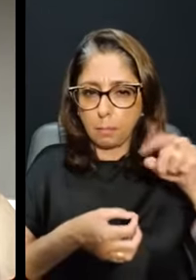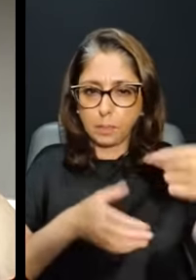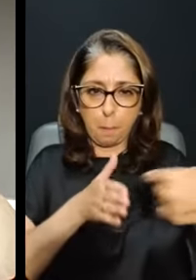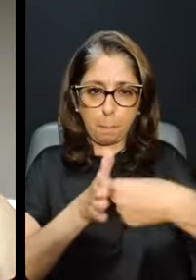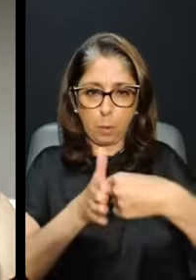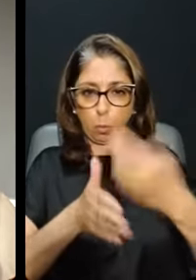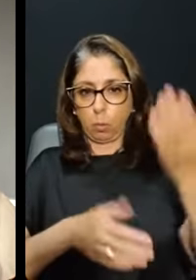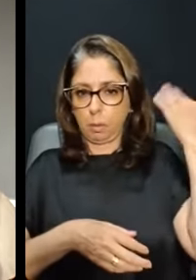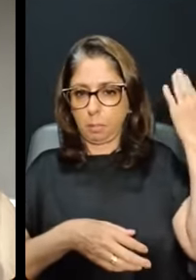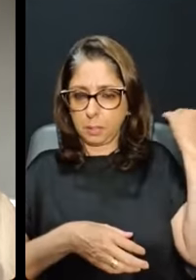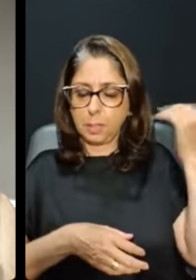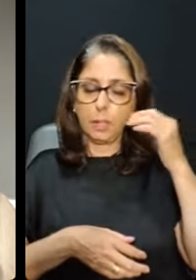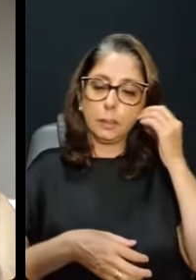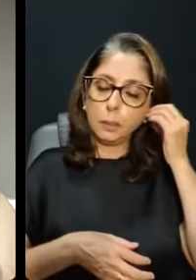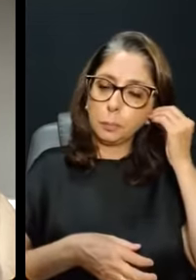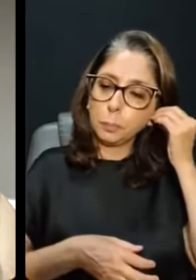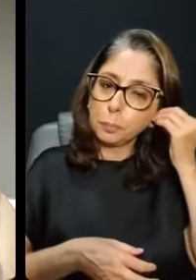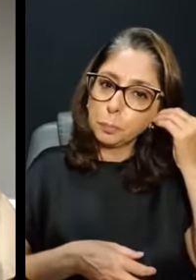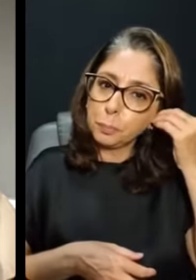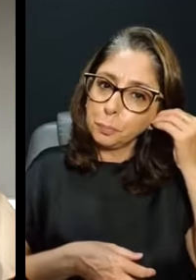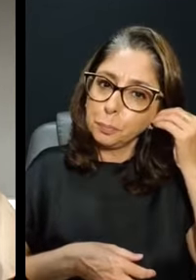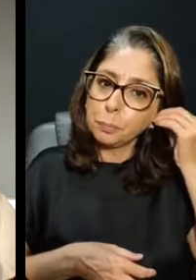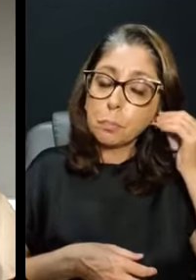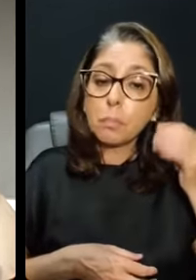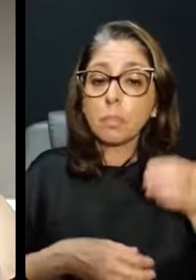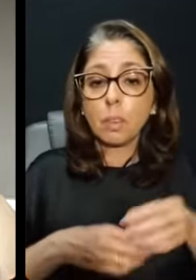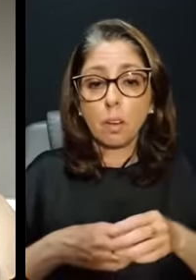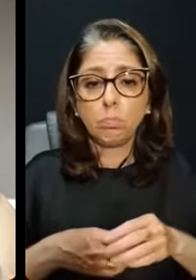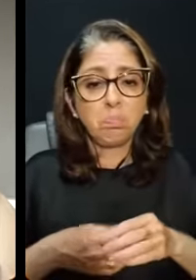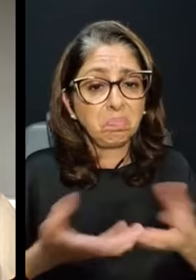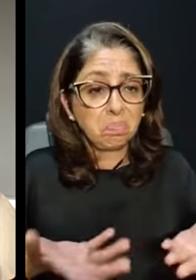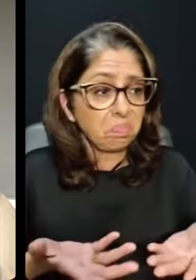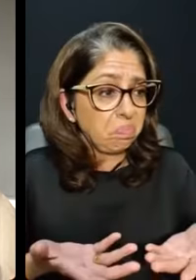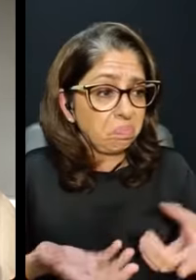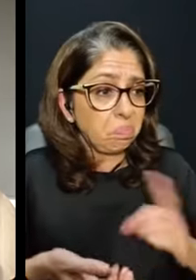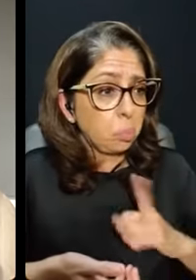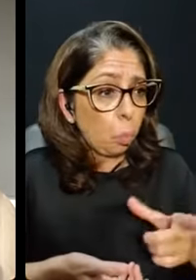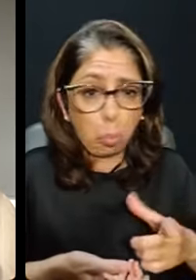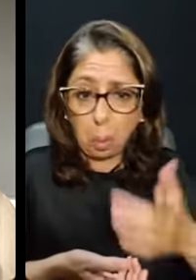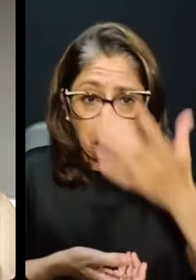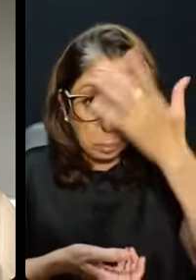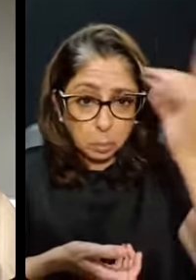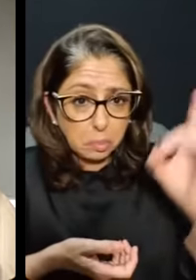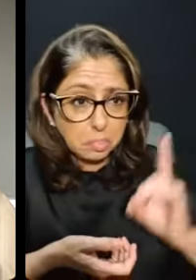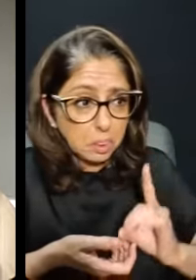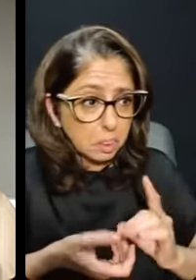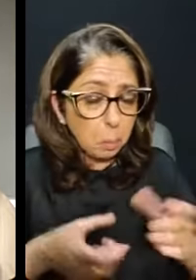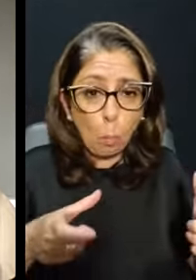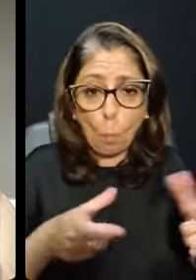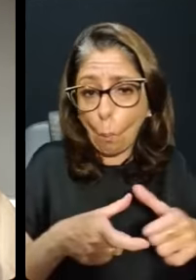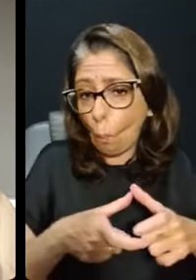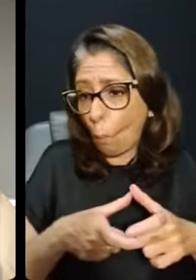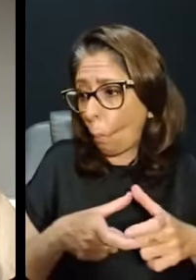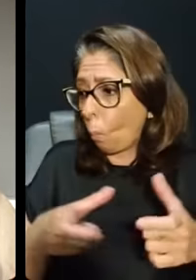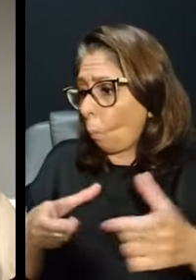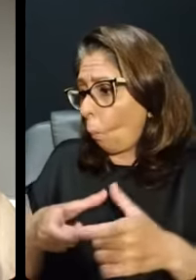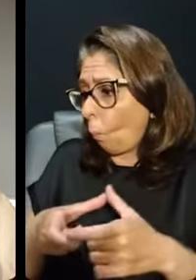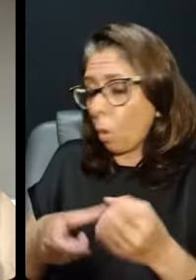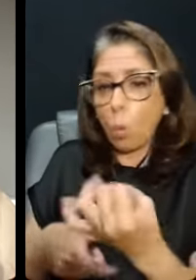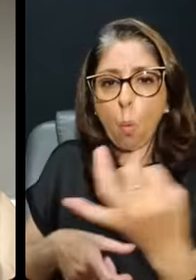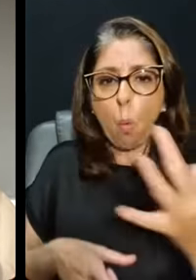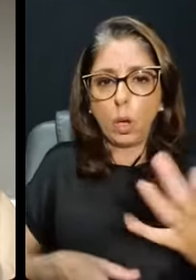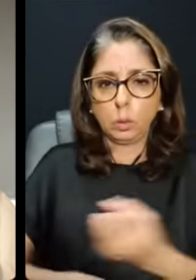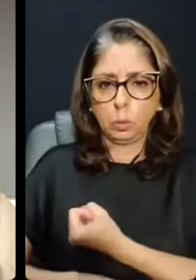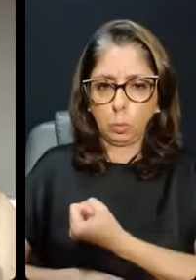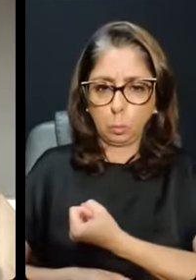aqui com deficiência, eu não vejo, eu não preciso. E aí as pessoas se tornam números, estatísticas.